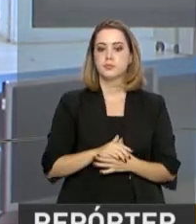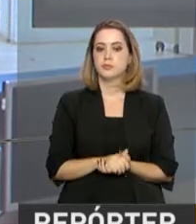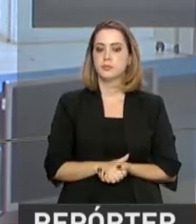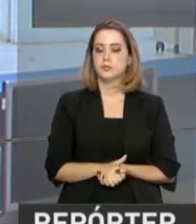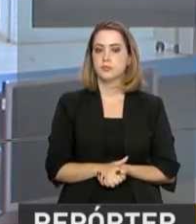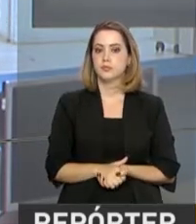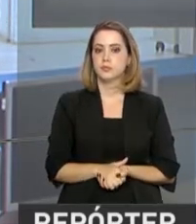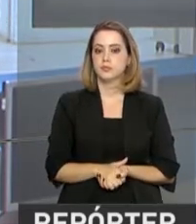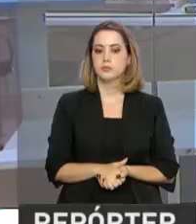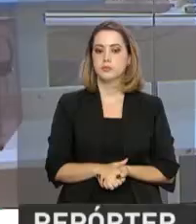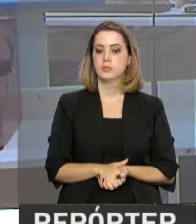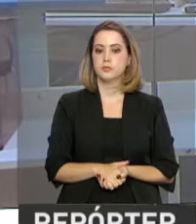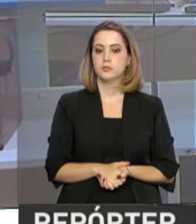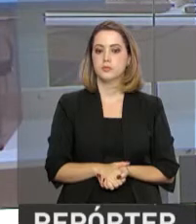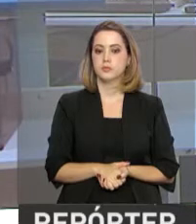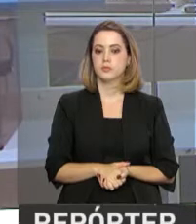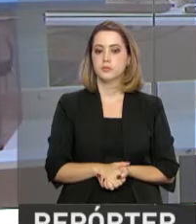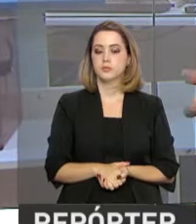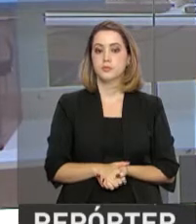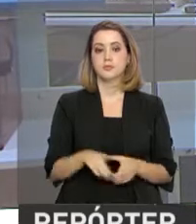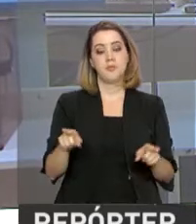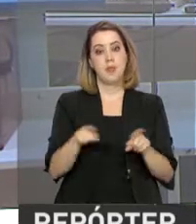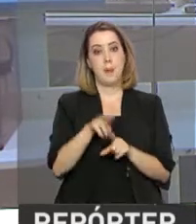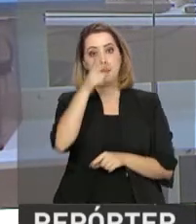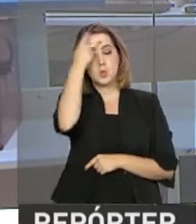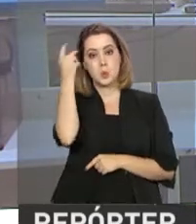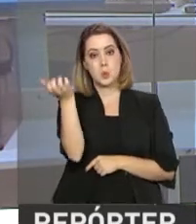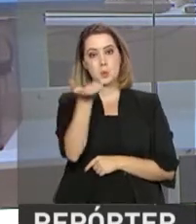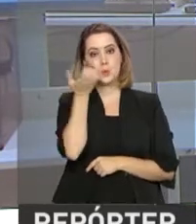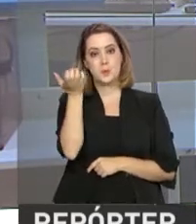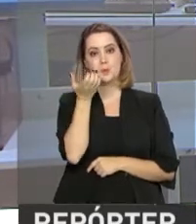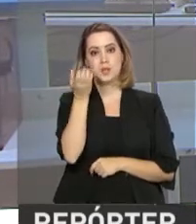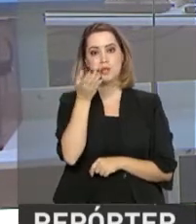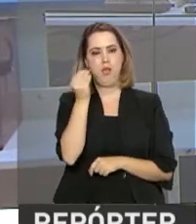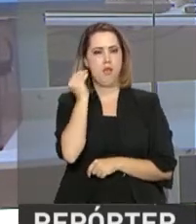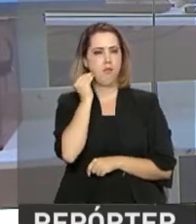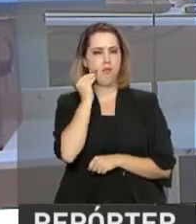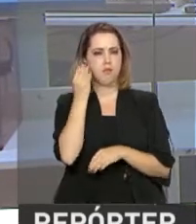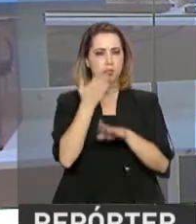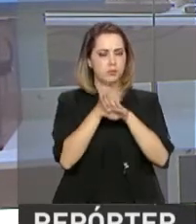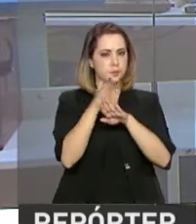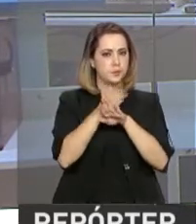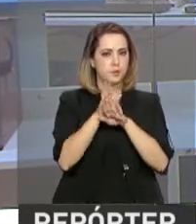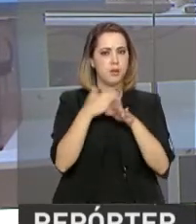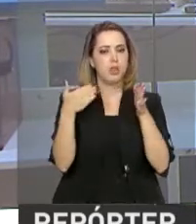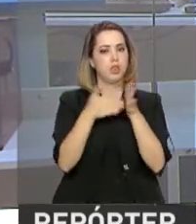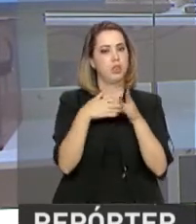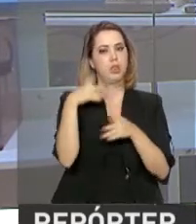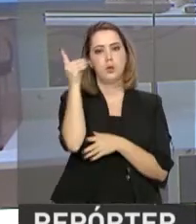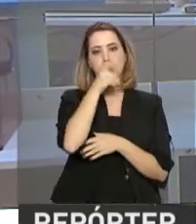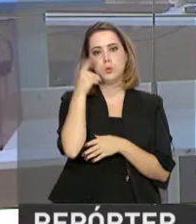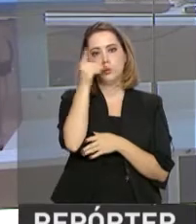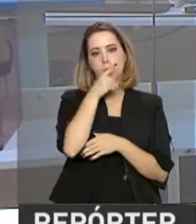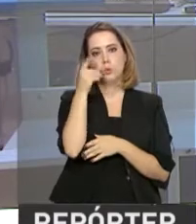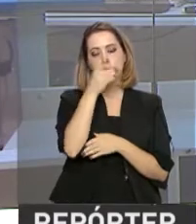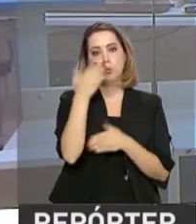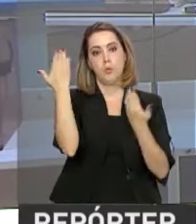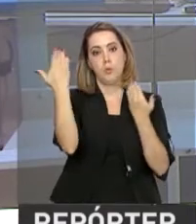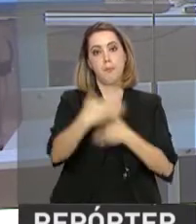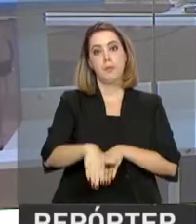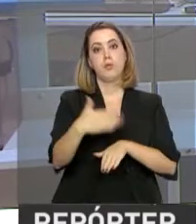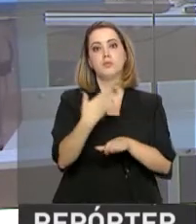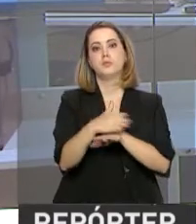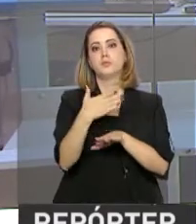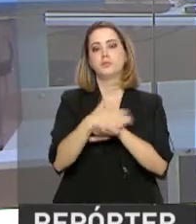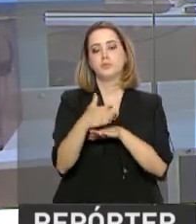inep.gov.br e quem quiser testar os conhecimentos para o enem tem até este domingo para participar do último simulado online